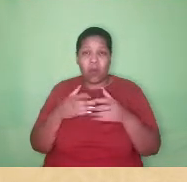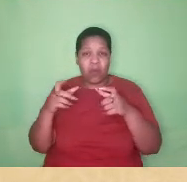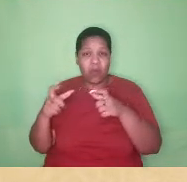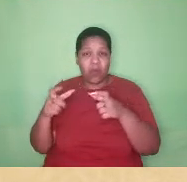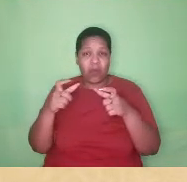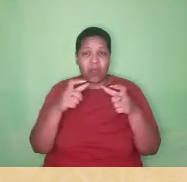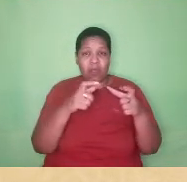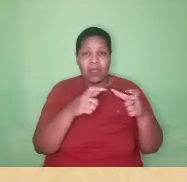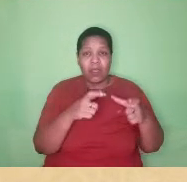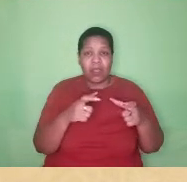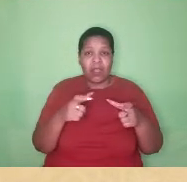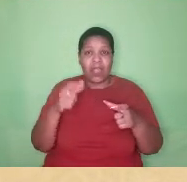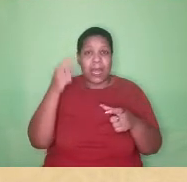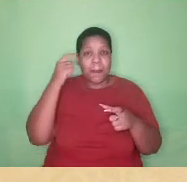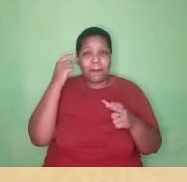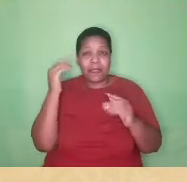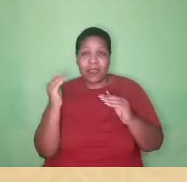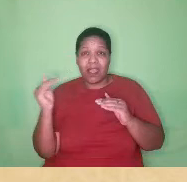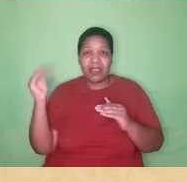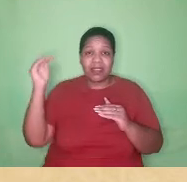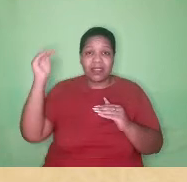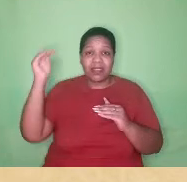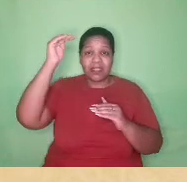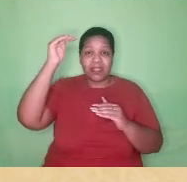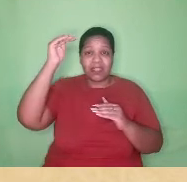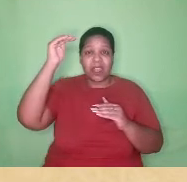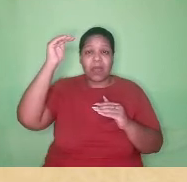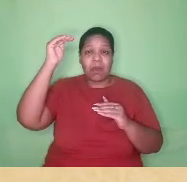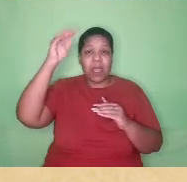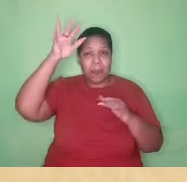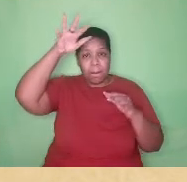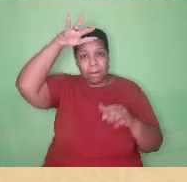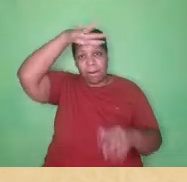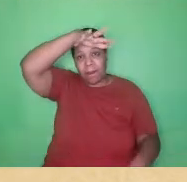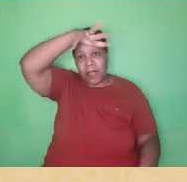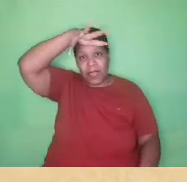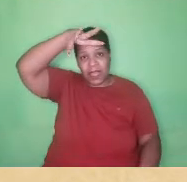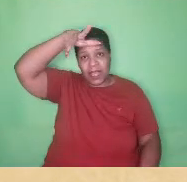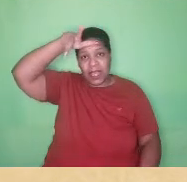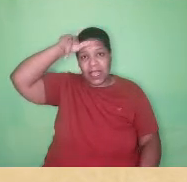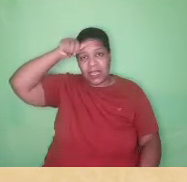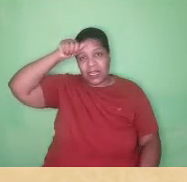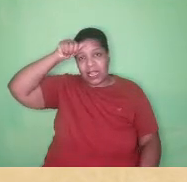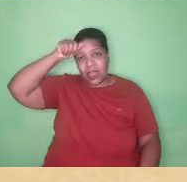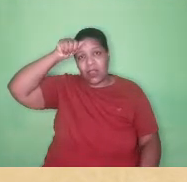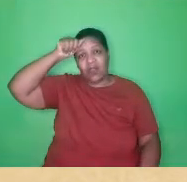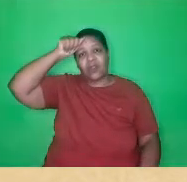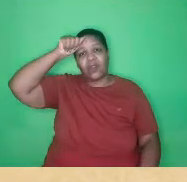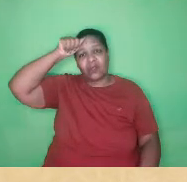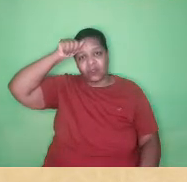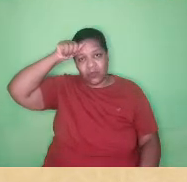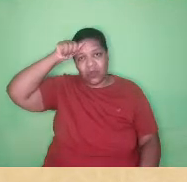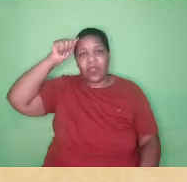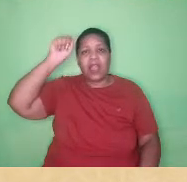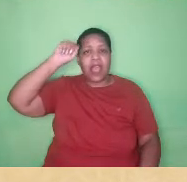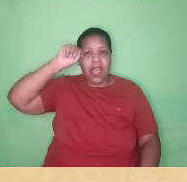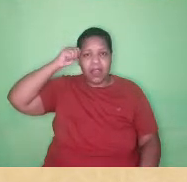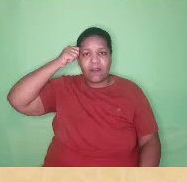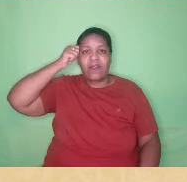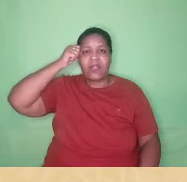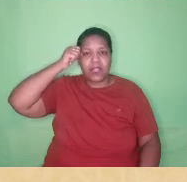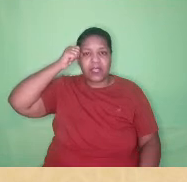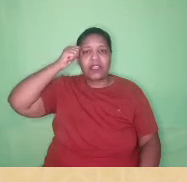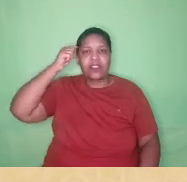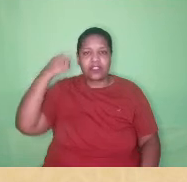pensar acima de Manaus, lugar chamado Barcelos, os africanos chegaram ali.